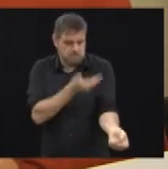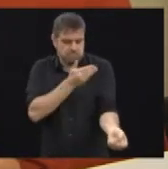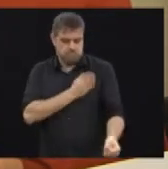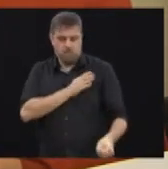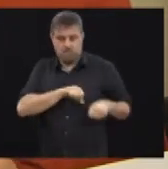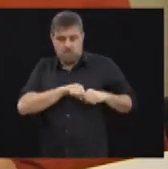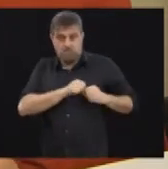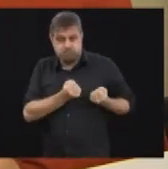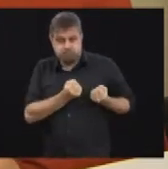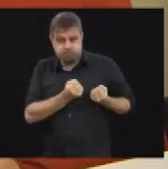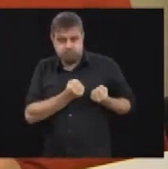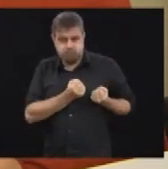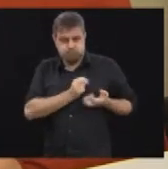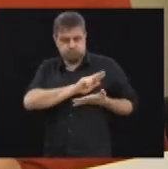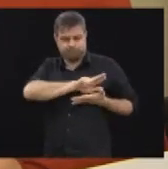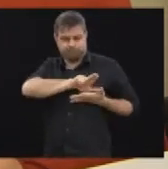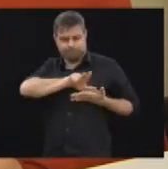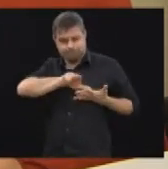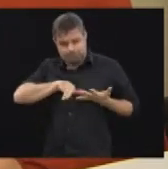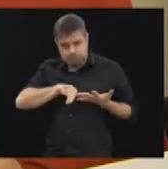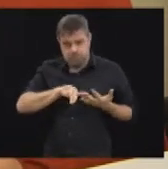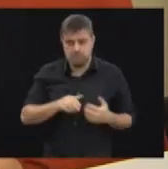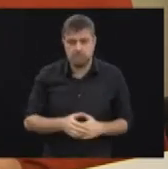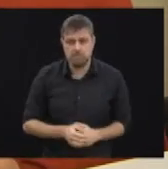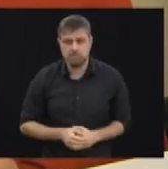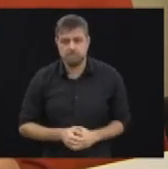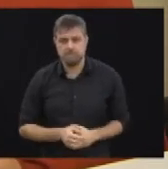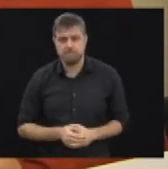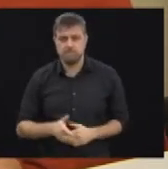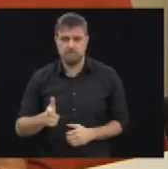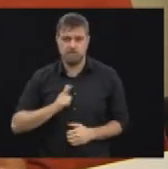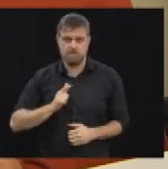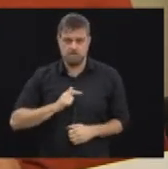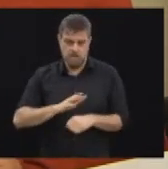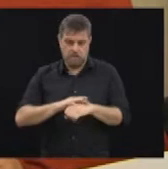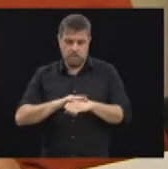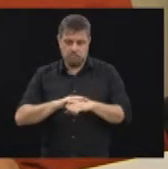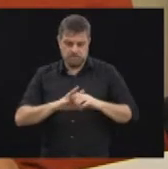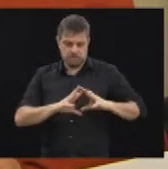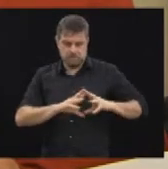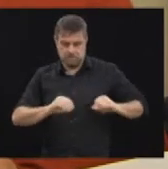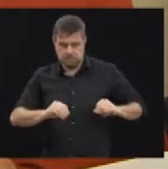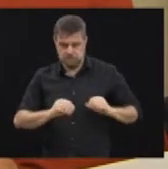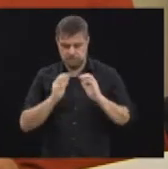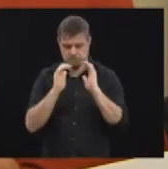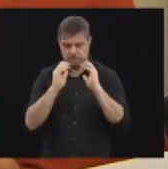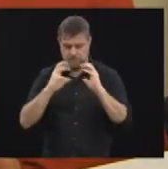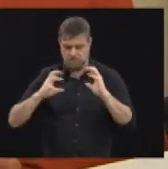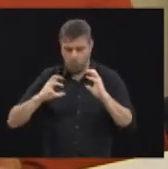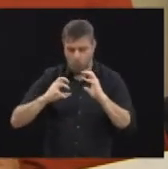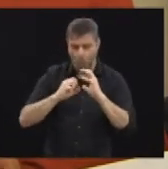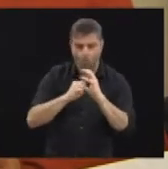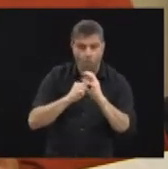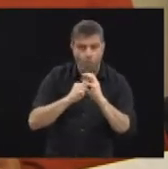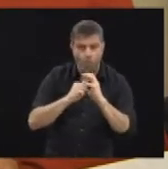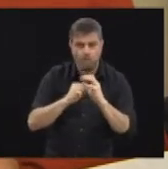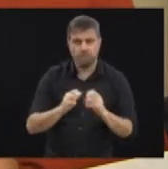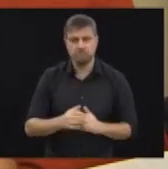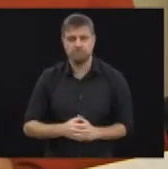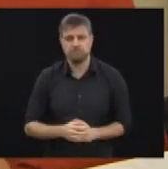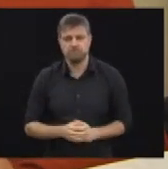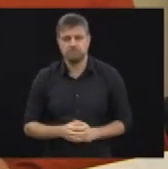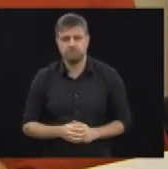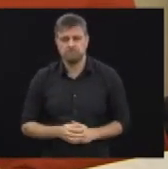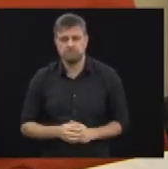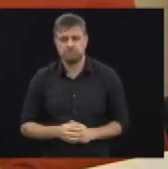hipertensão, infarto, enfim, doenças degenerativas como Alzheimer,